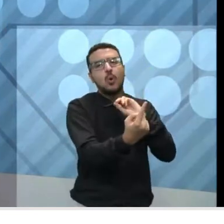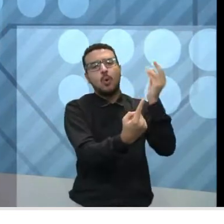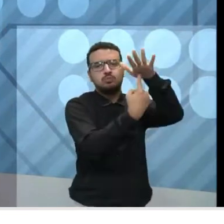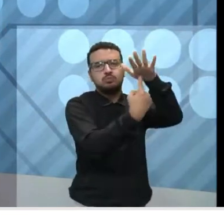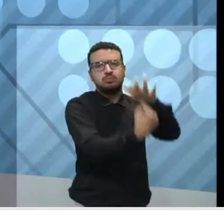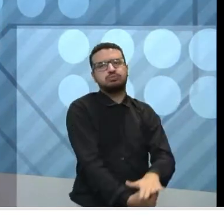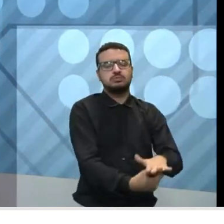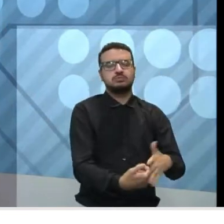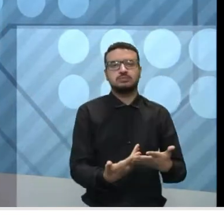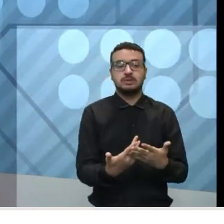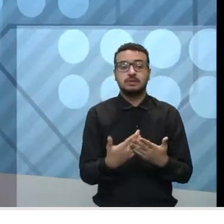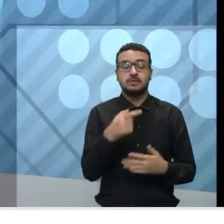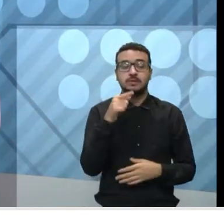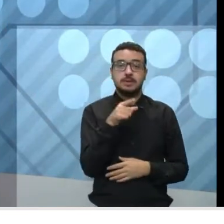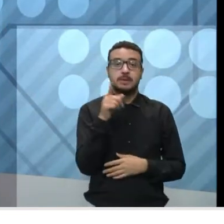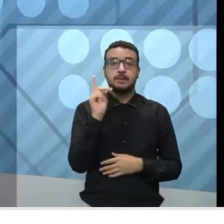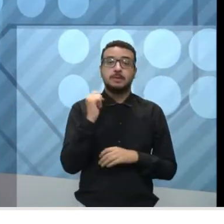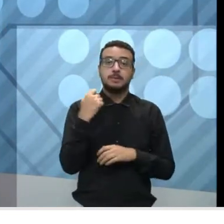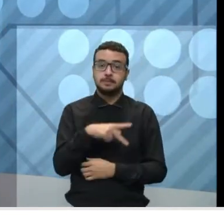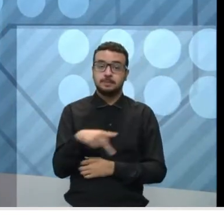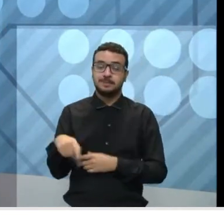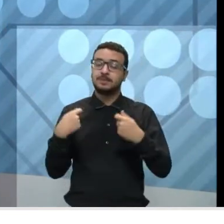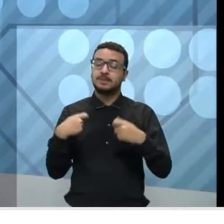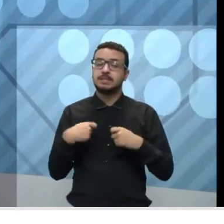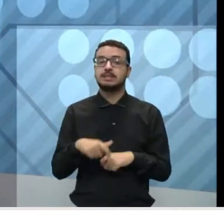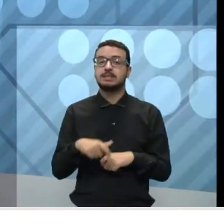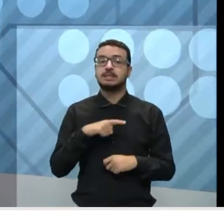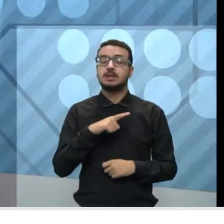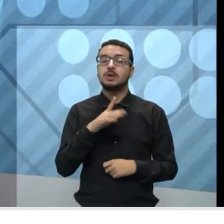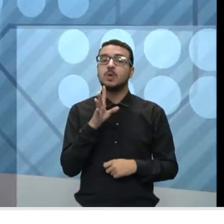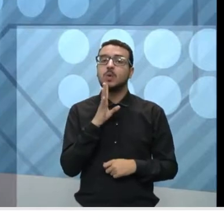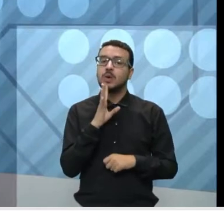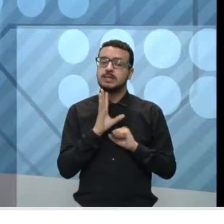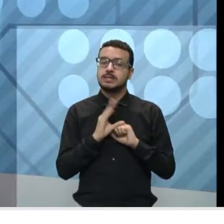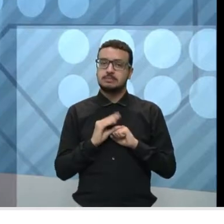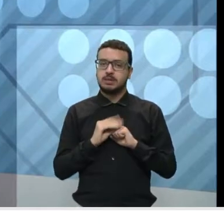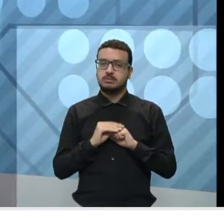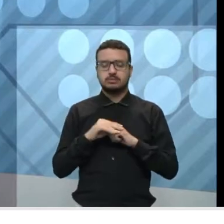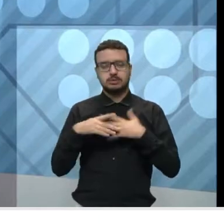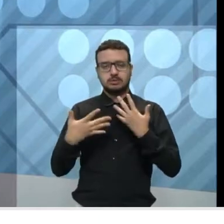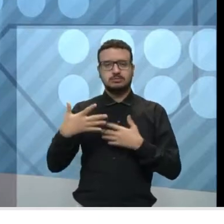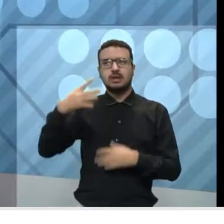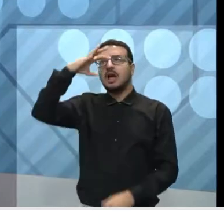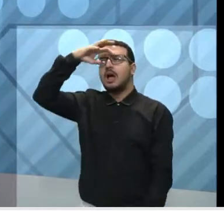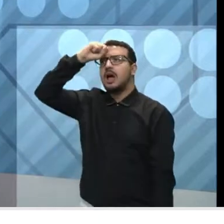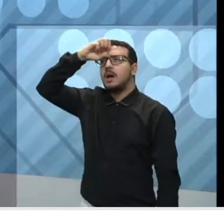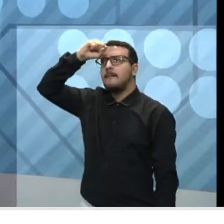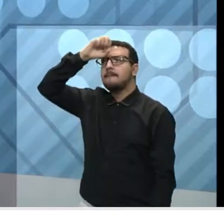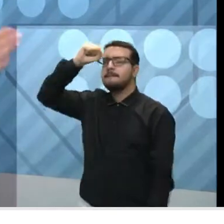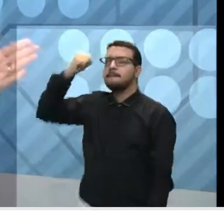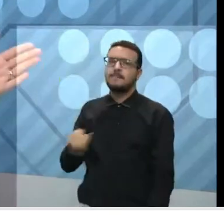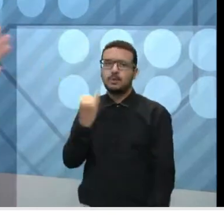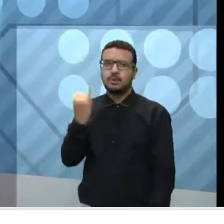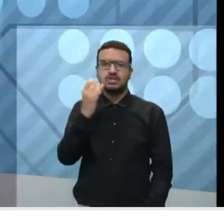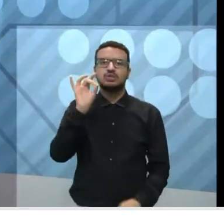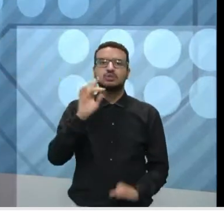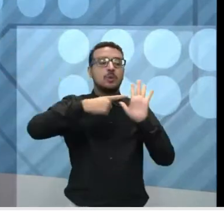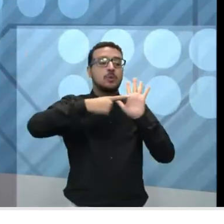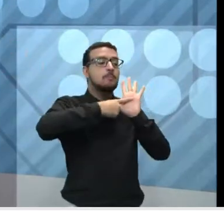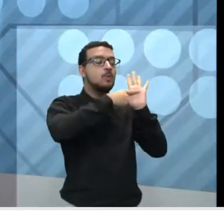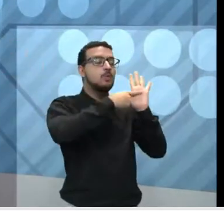conhecimento é importante para que ocorra, então, aquilo que nós chamamos de mostrar caminhos. Então, você vai mostrar os caminhos,